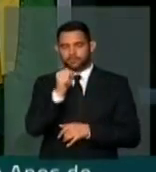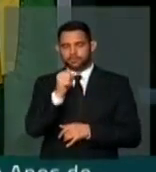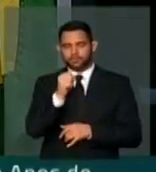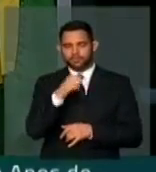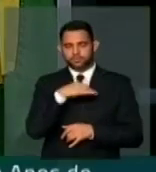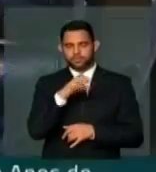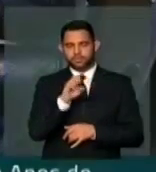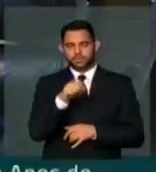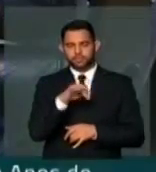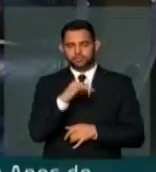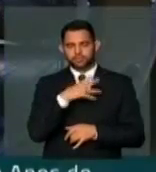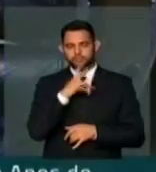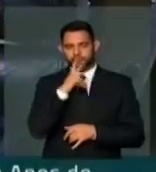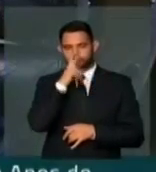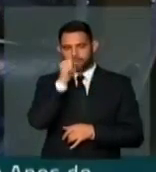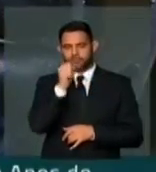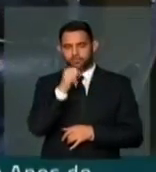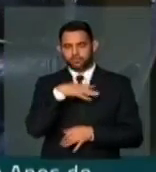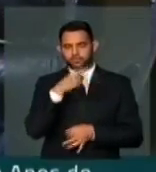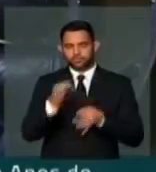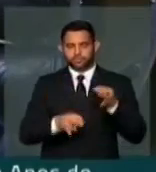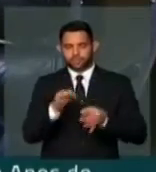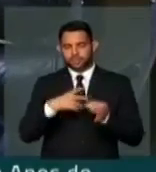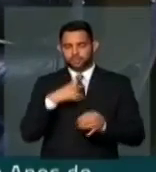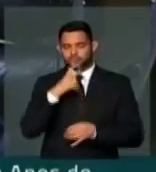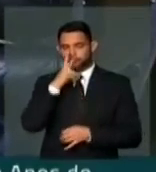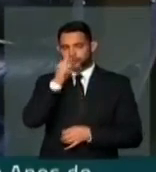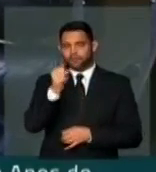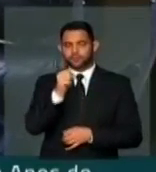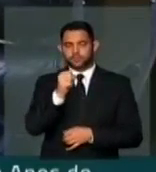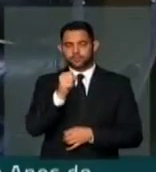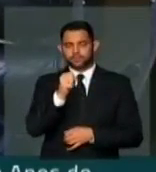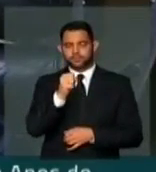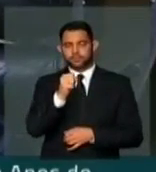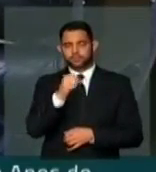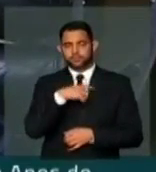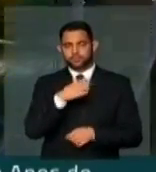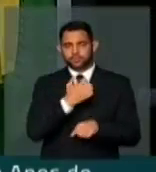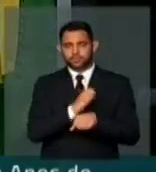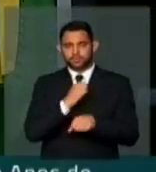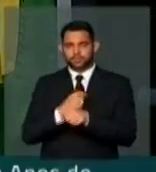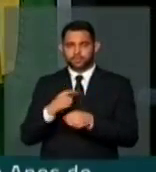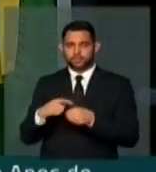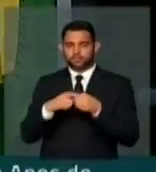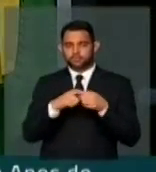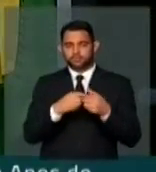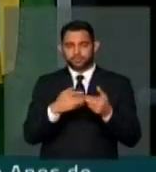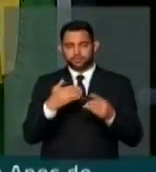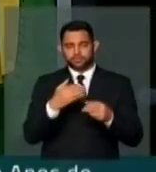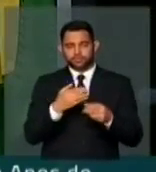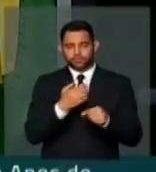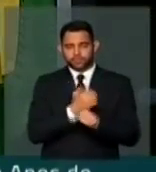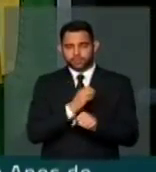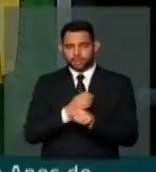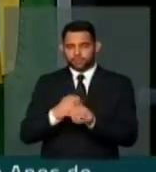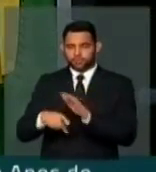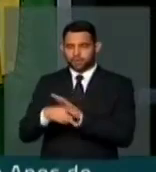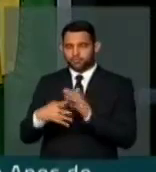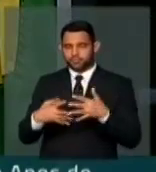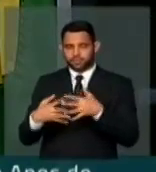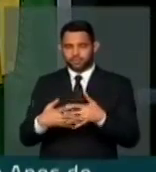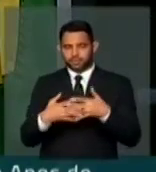um executivo forte, um judiciário forte, e os estados federados que são muito